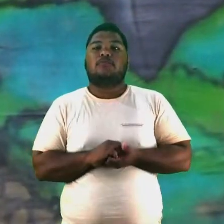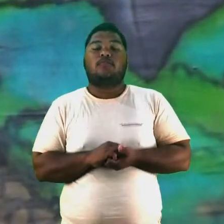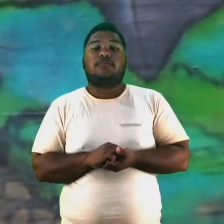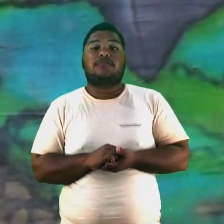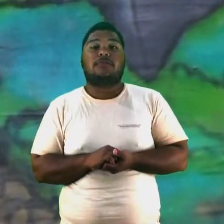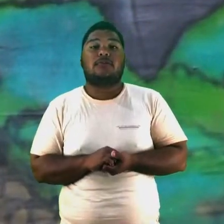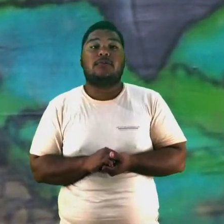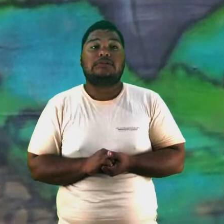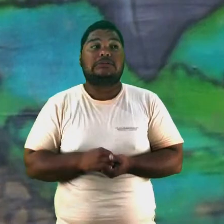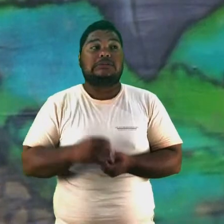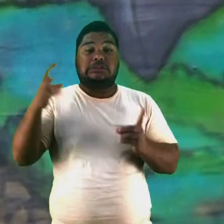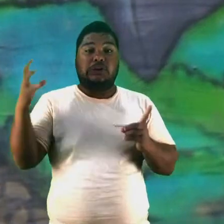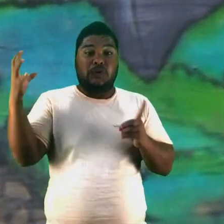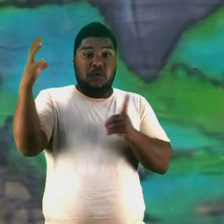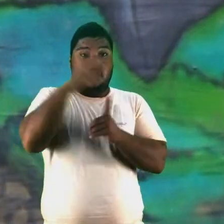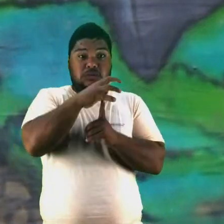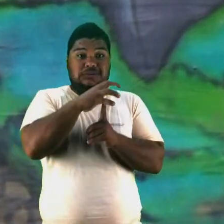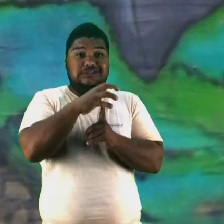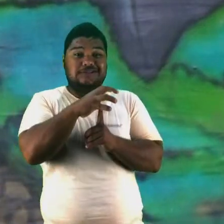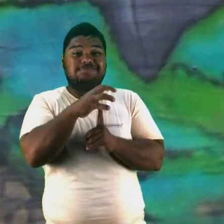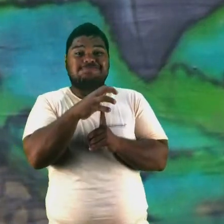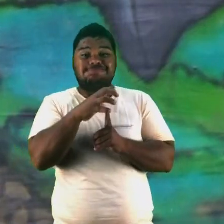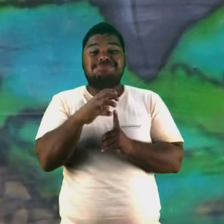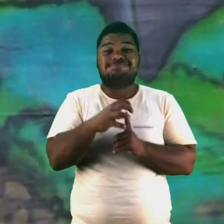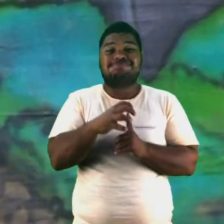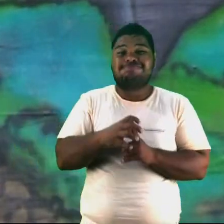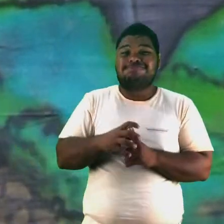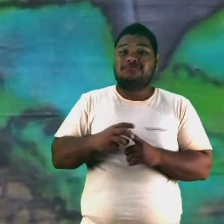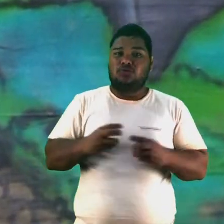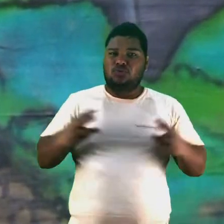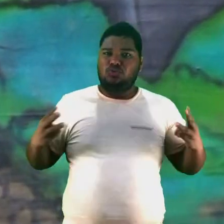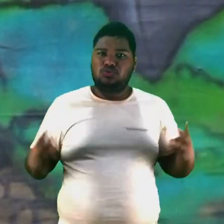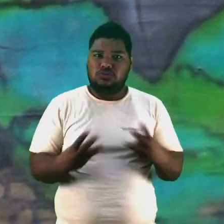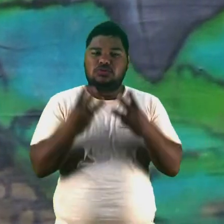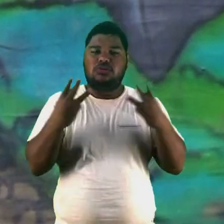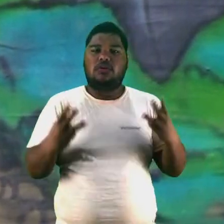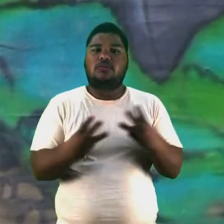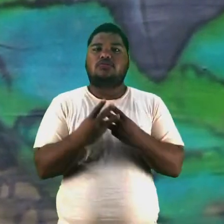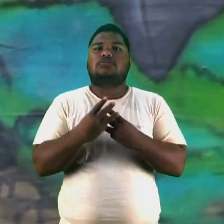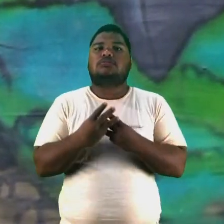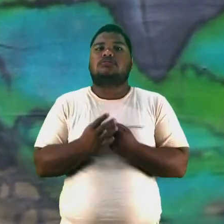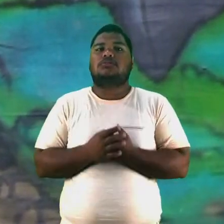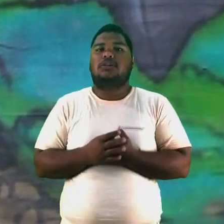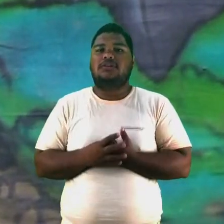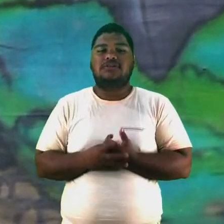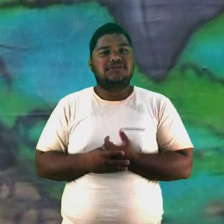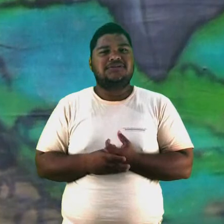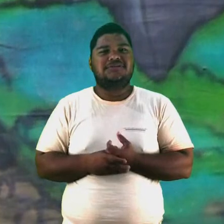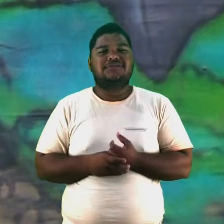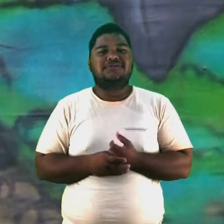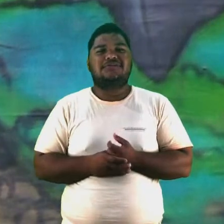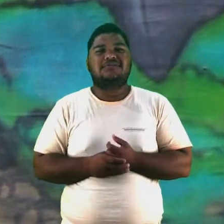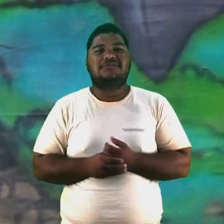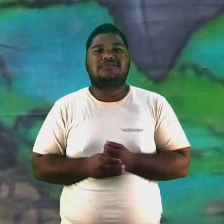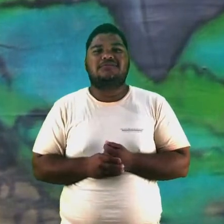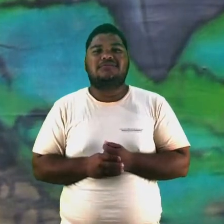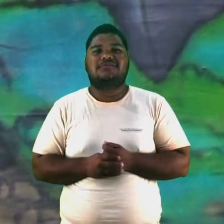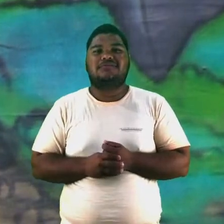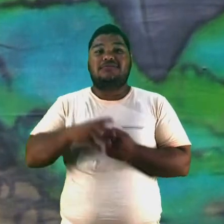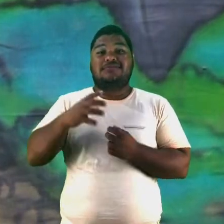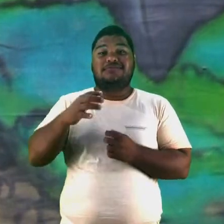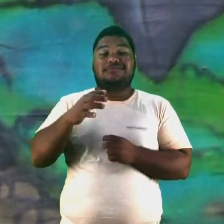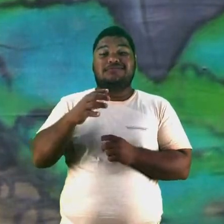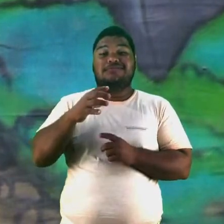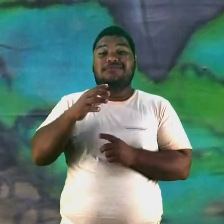tiveram influência direta de judeus exímios. Timóteo do apóstolo Paulo, Marcos do